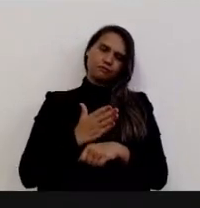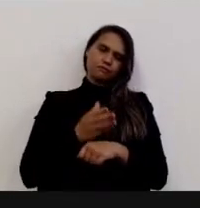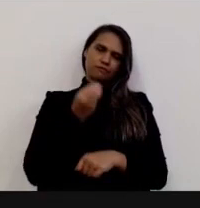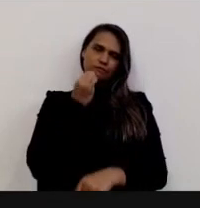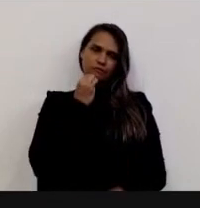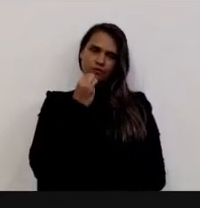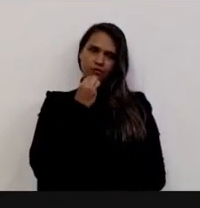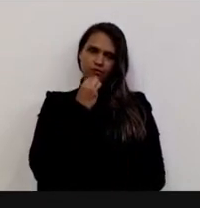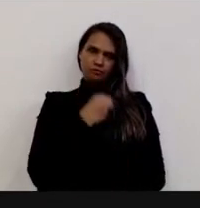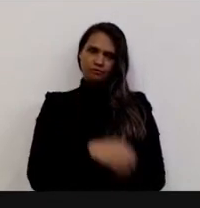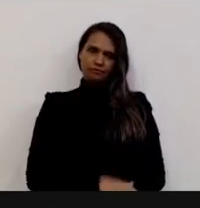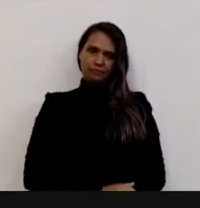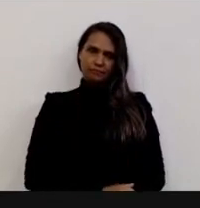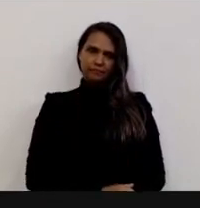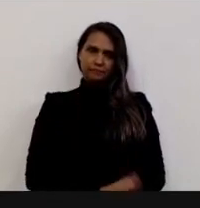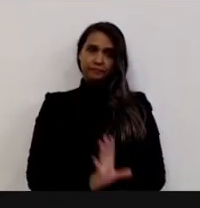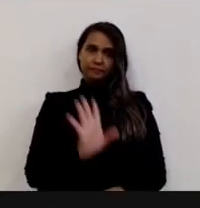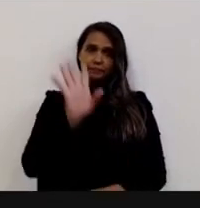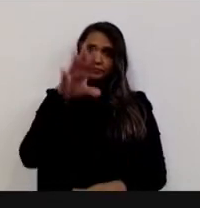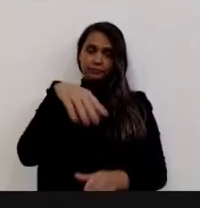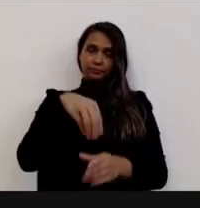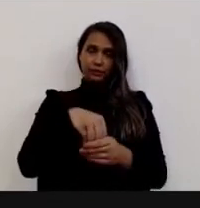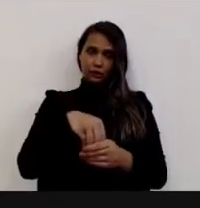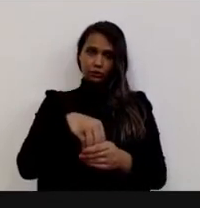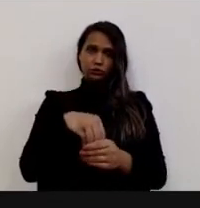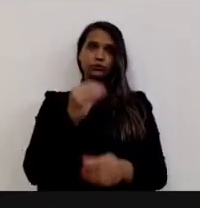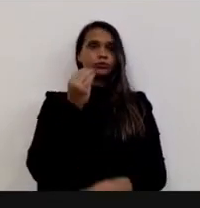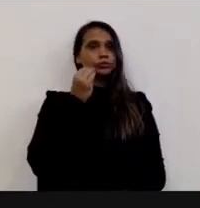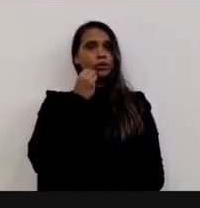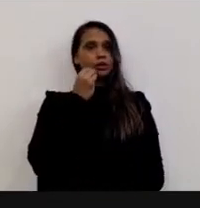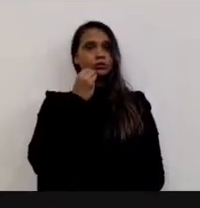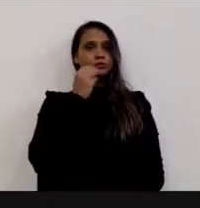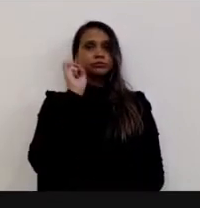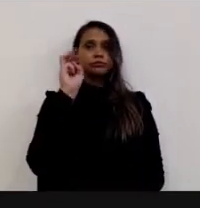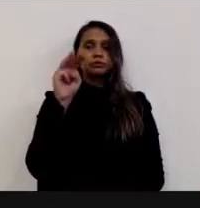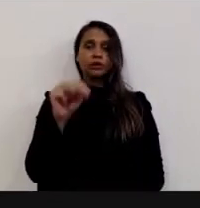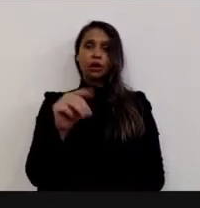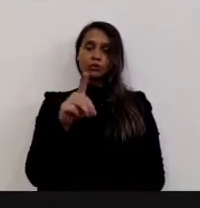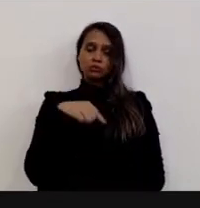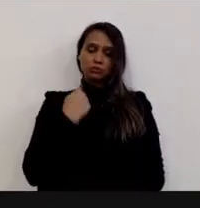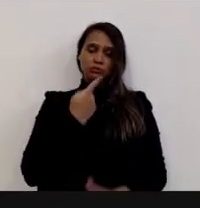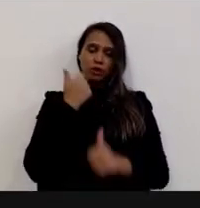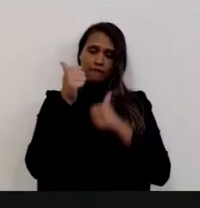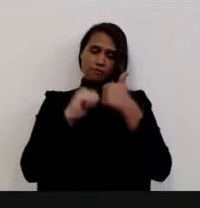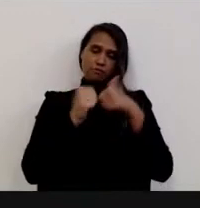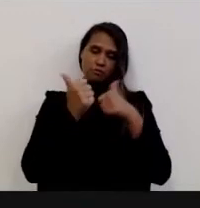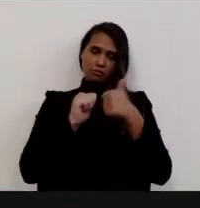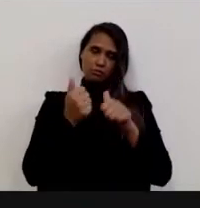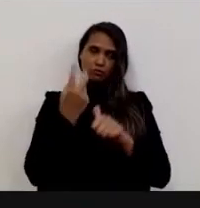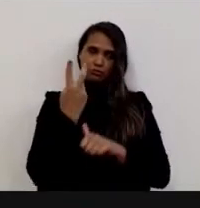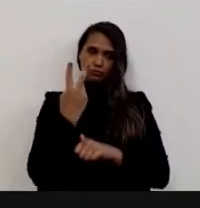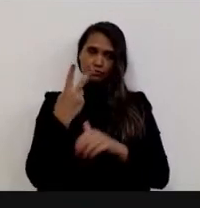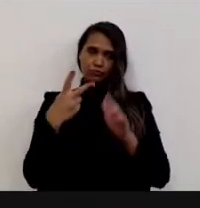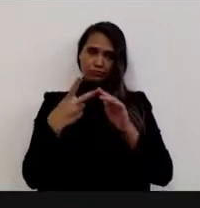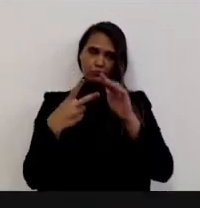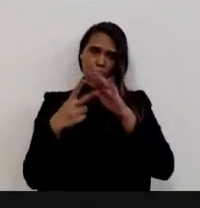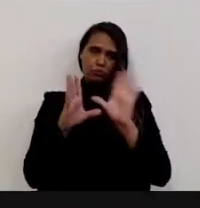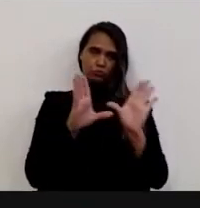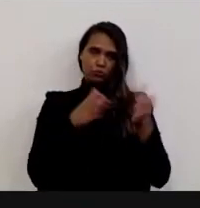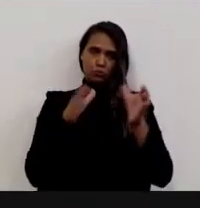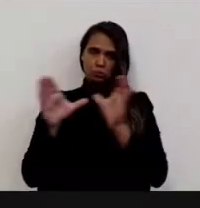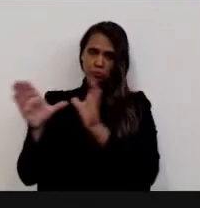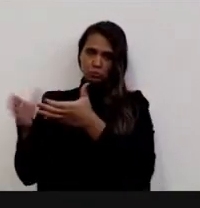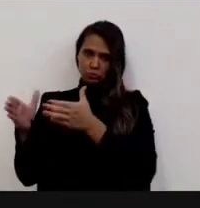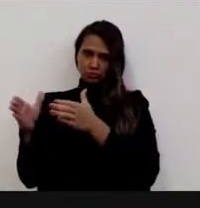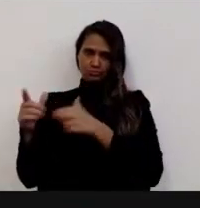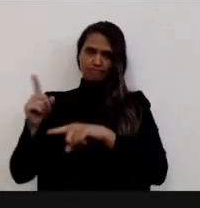E dentro do teste final, dos resultados, nós avaliamos 2 categorias de materiais separadamente,